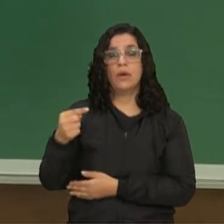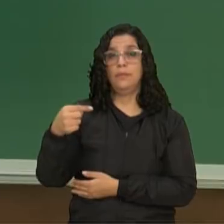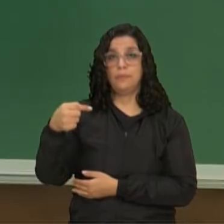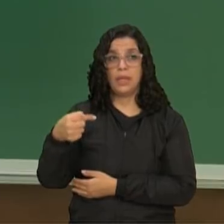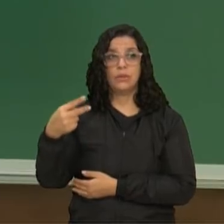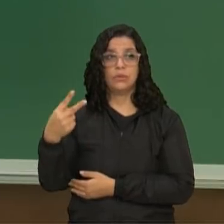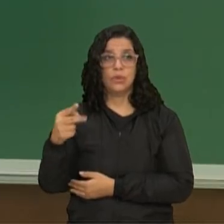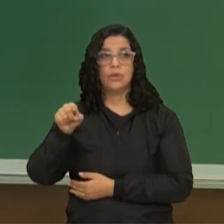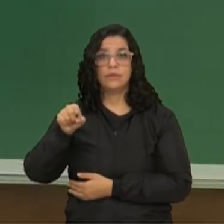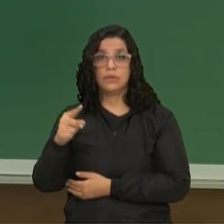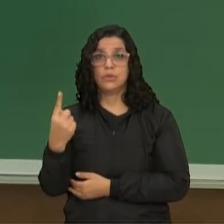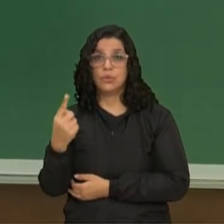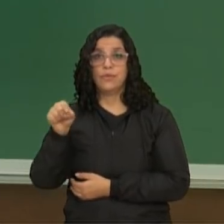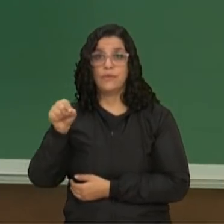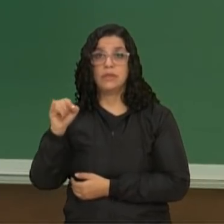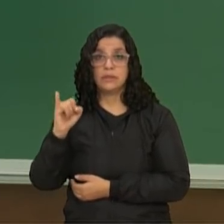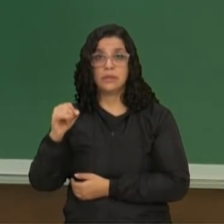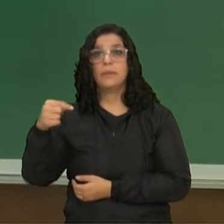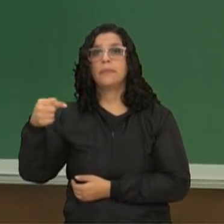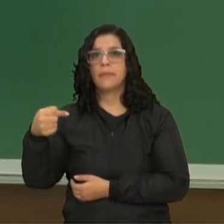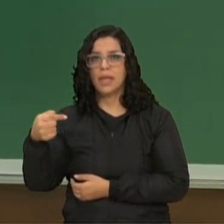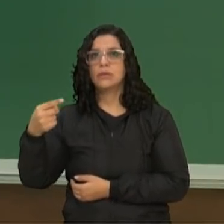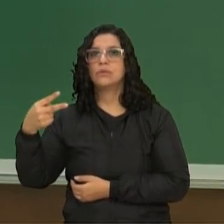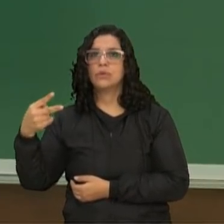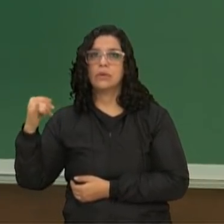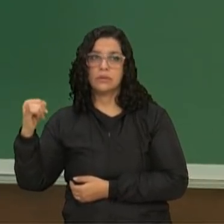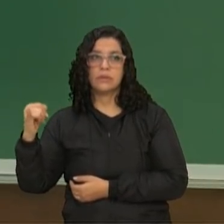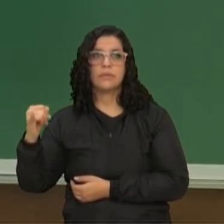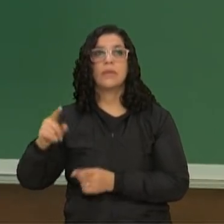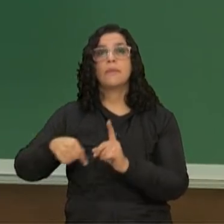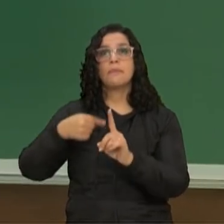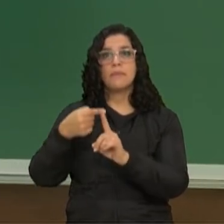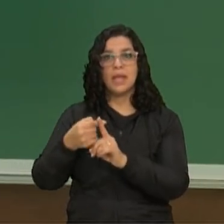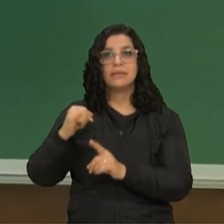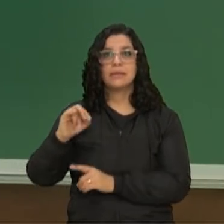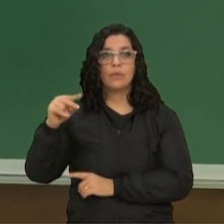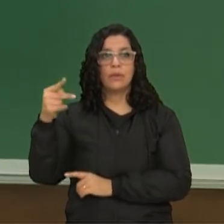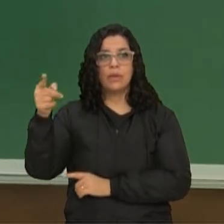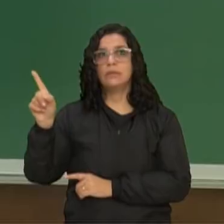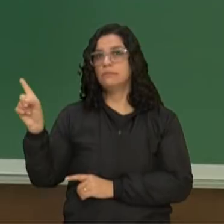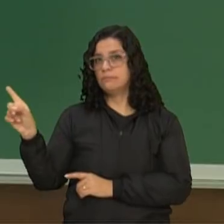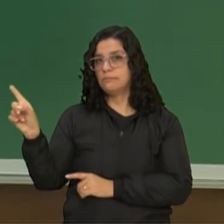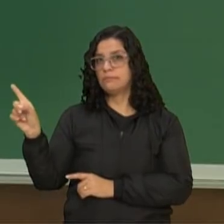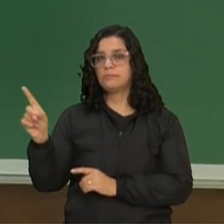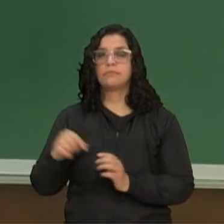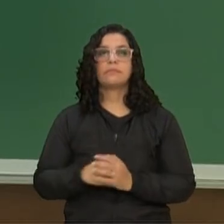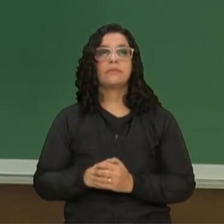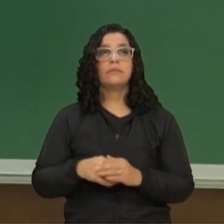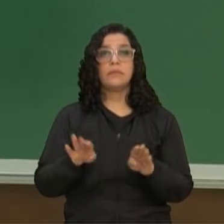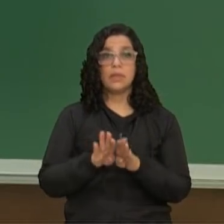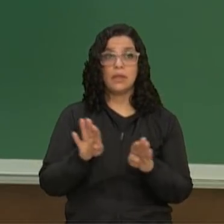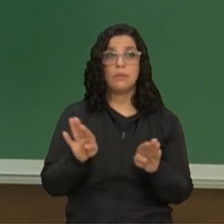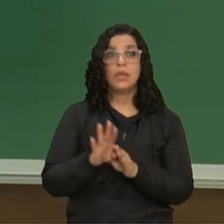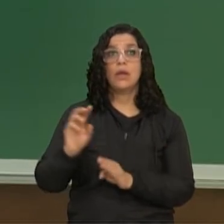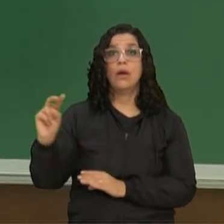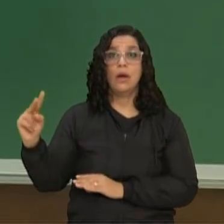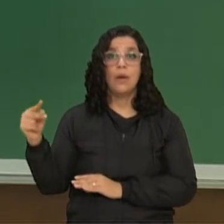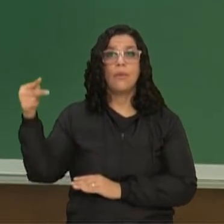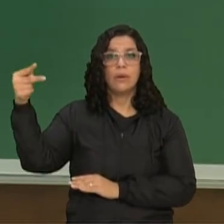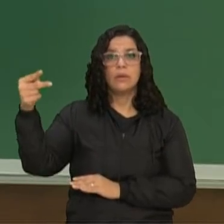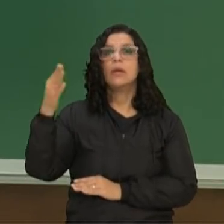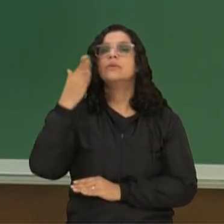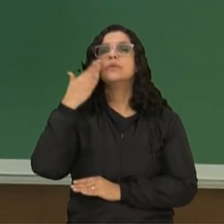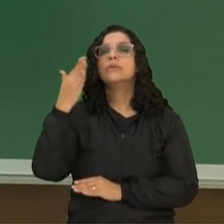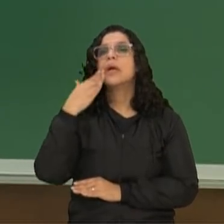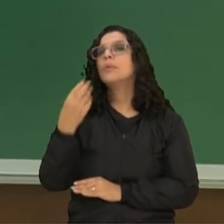2 vezes 1 vezes i, menos 2i. Mais o quadrado do segundo, que é i ao quadrado. I ao quadrado a gente já sabe,